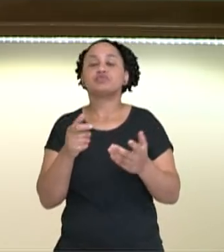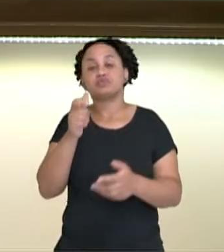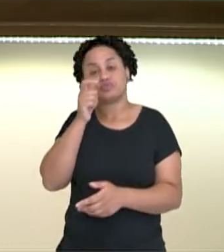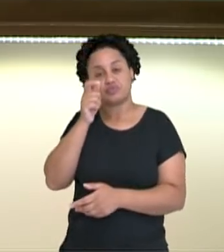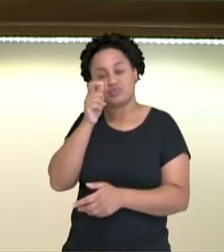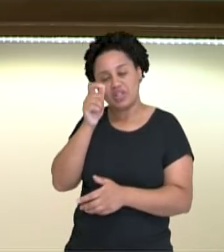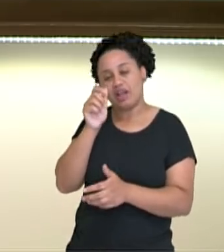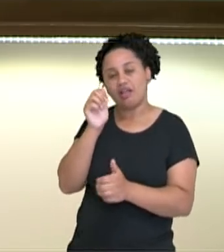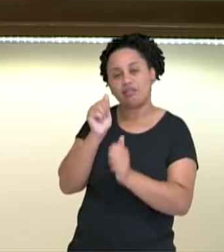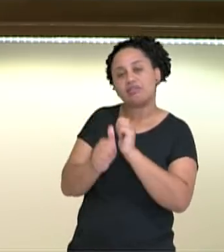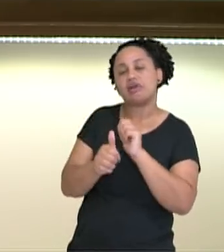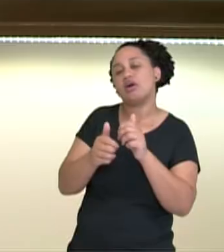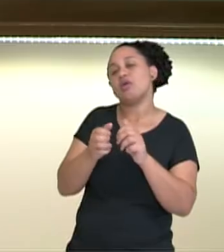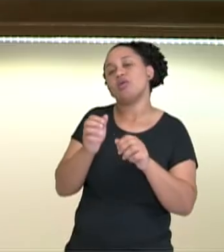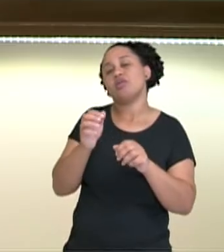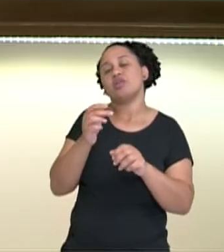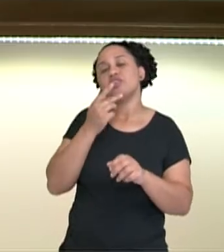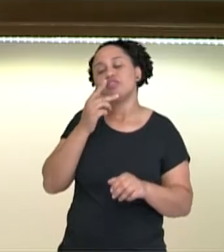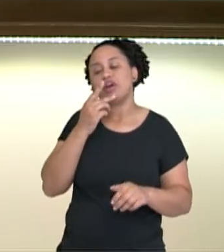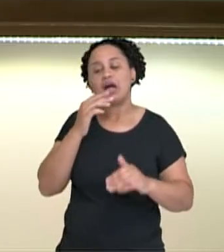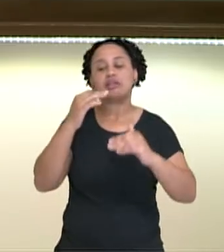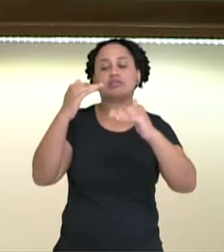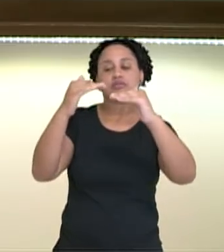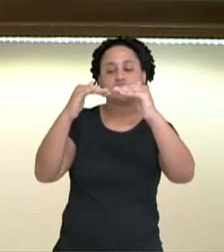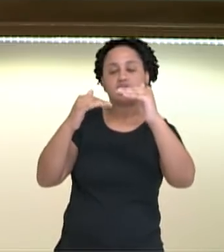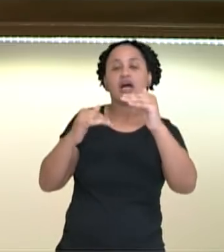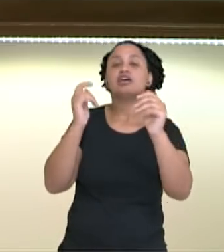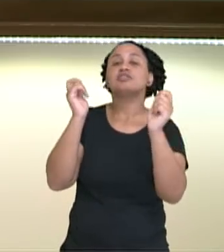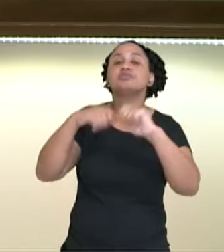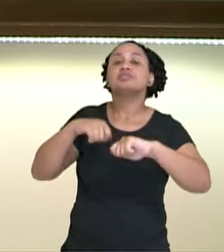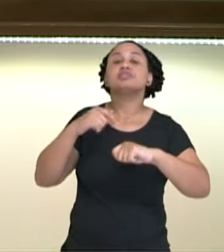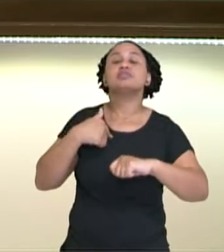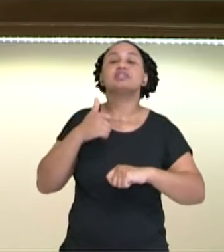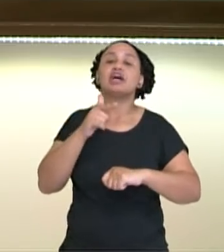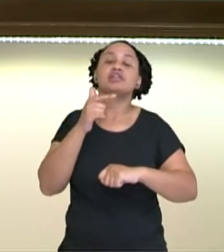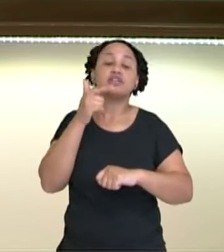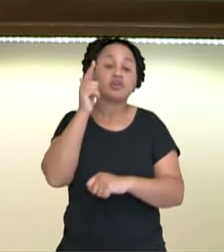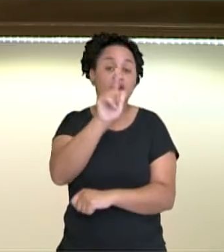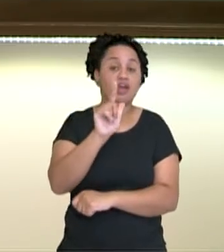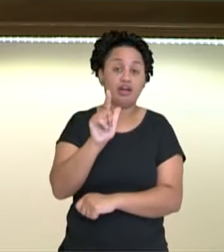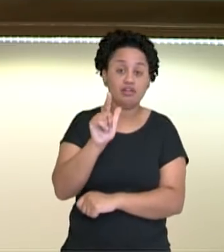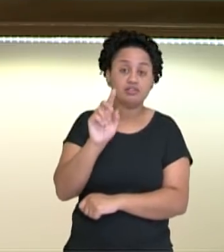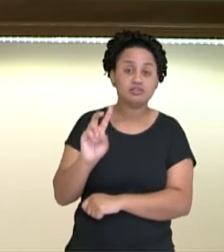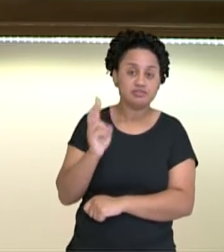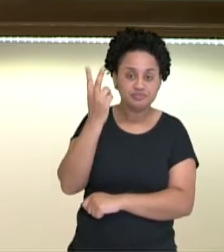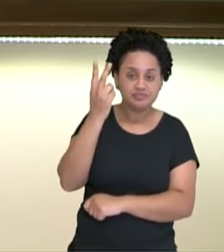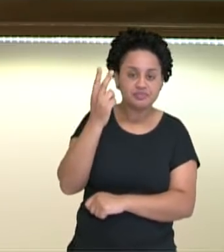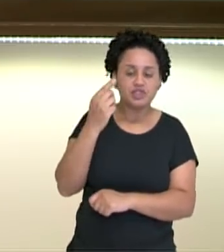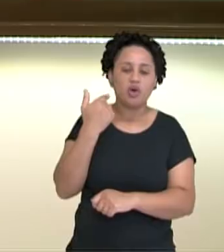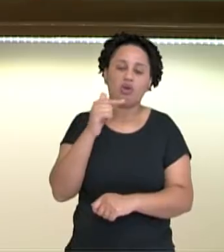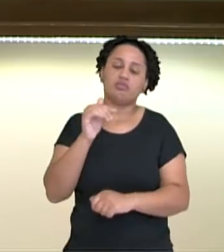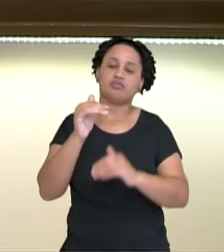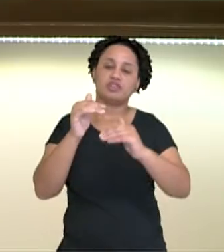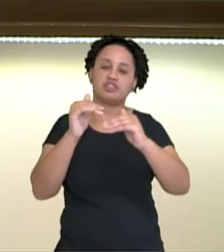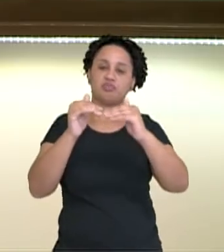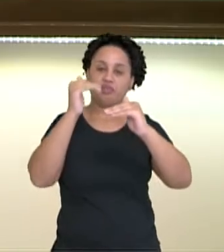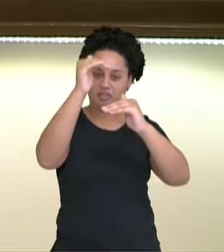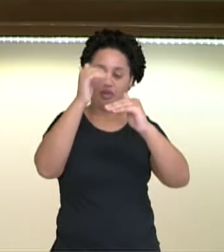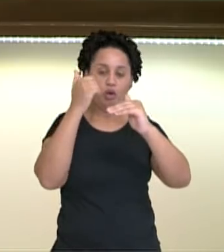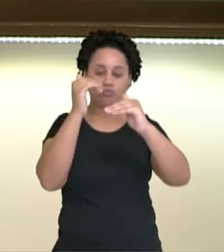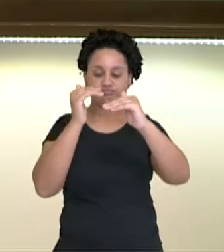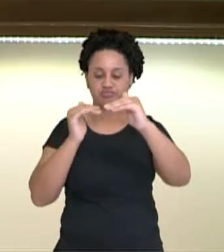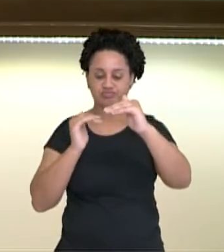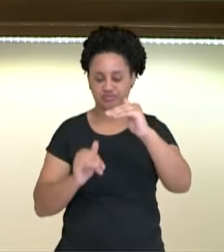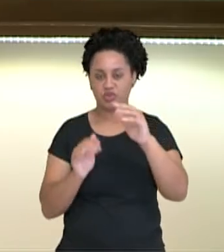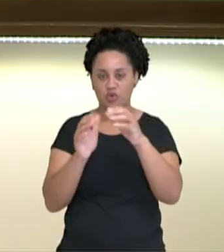quando se falam aí em chances de título e chances de rebaixamento. Então, de repente, numa semana, a